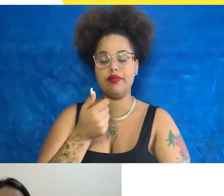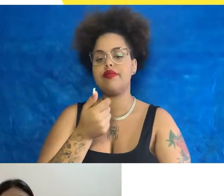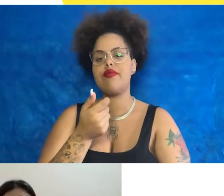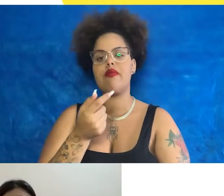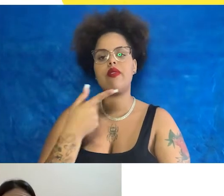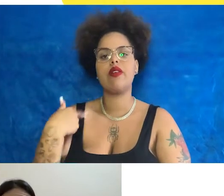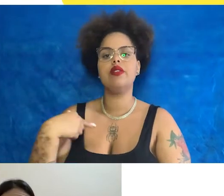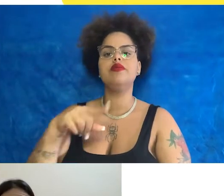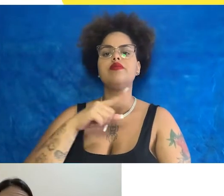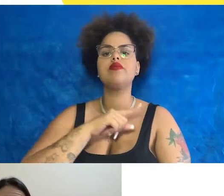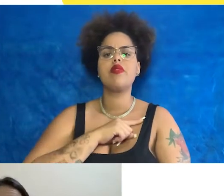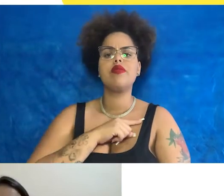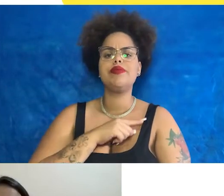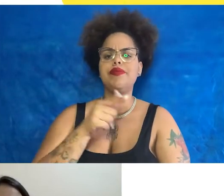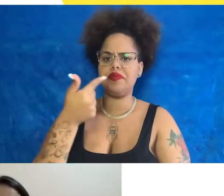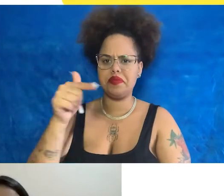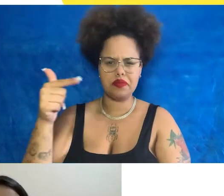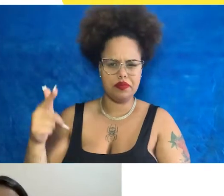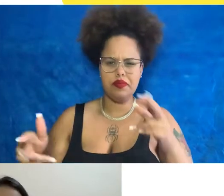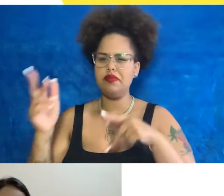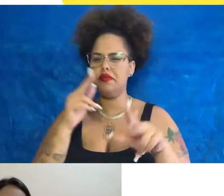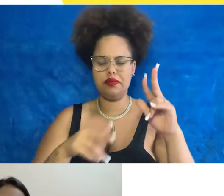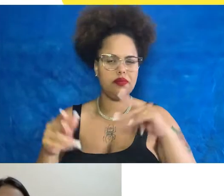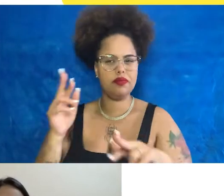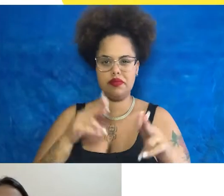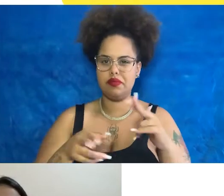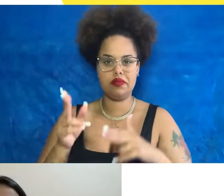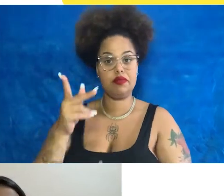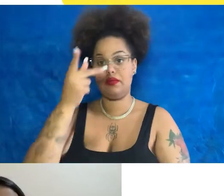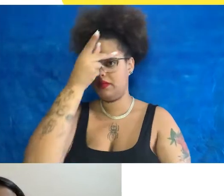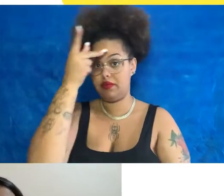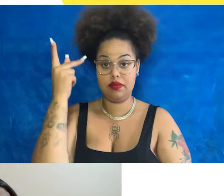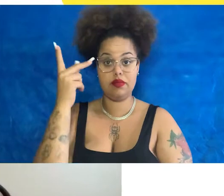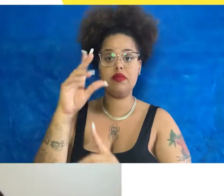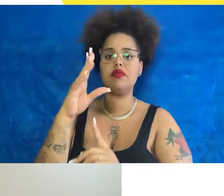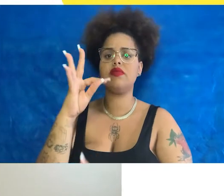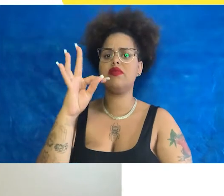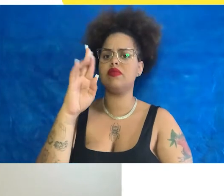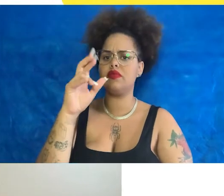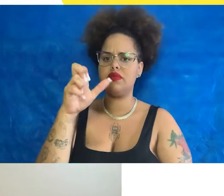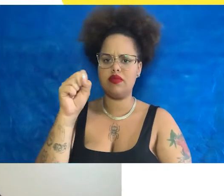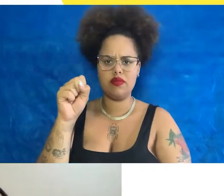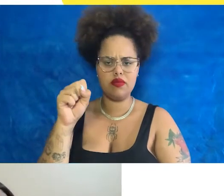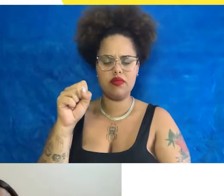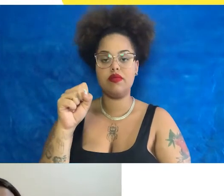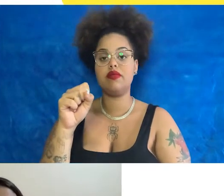gente, de outras diversidades, né, de pessoas trans, de pessoas